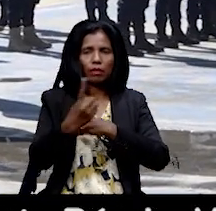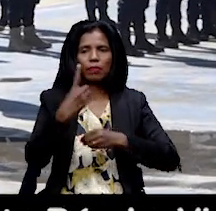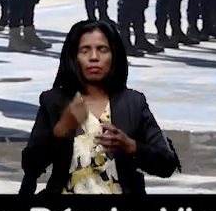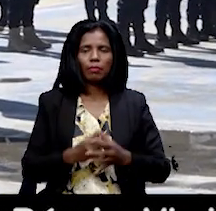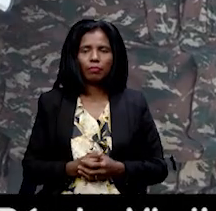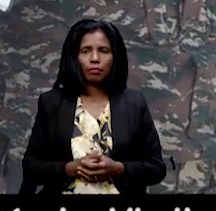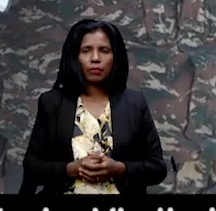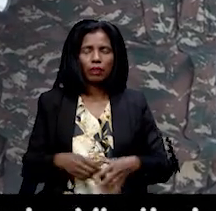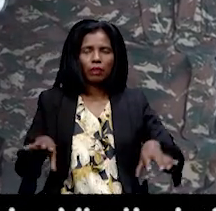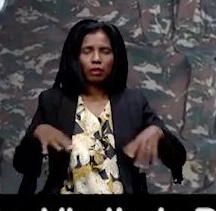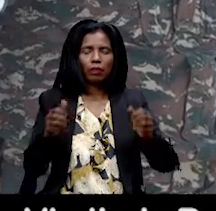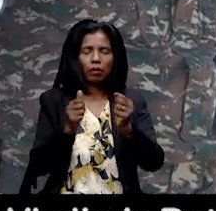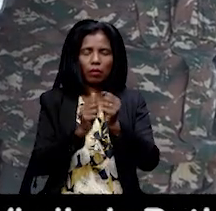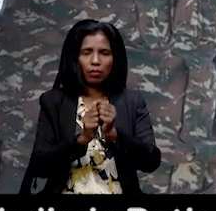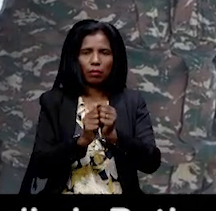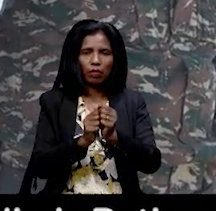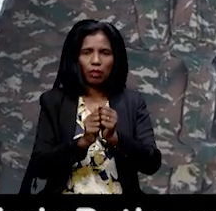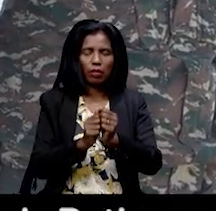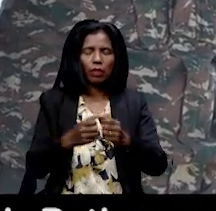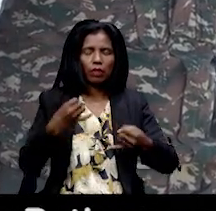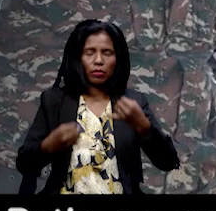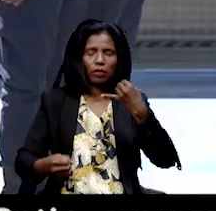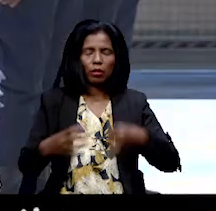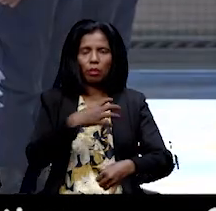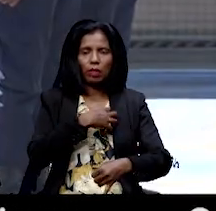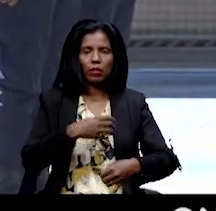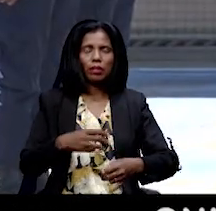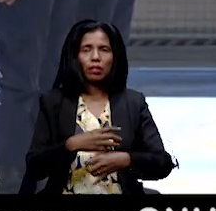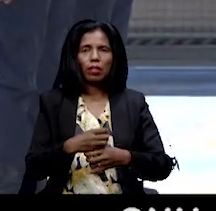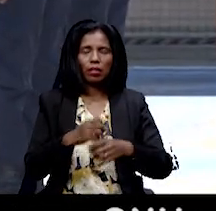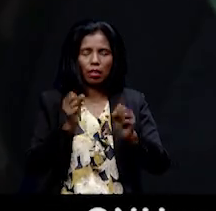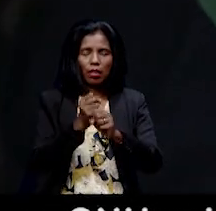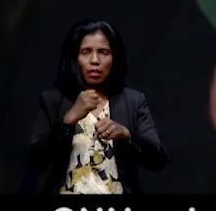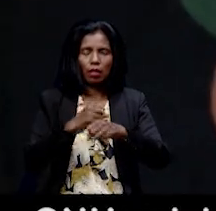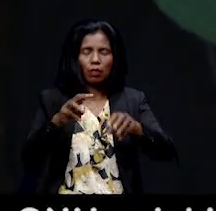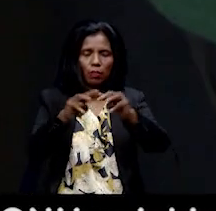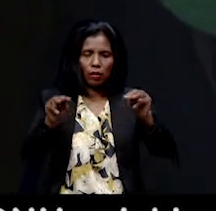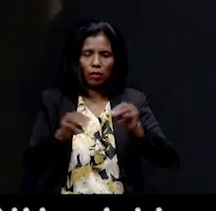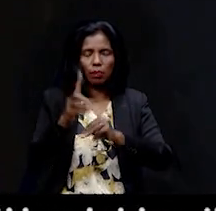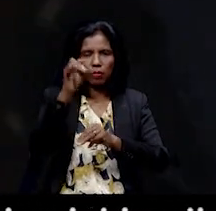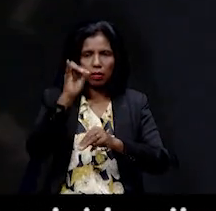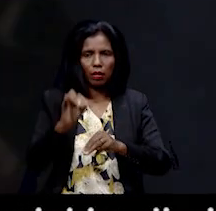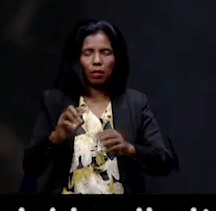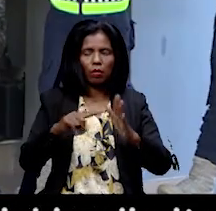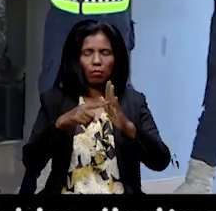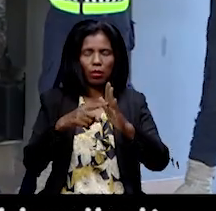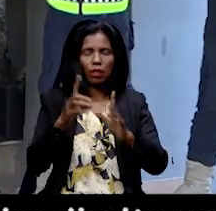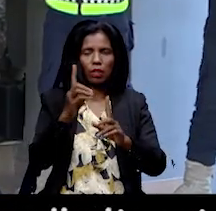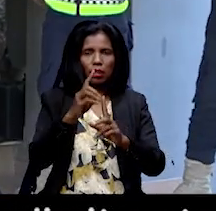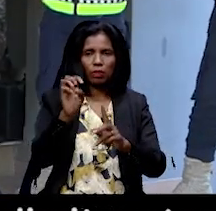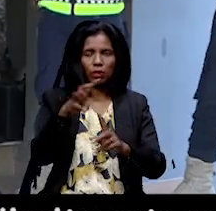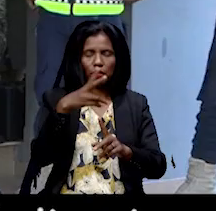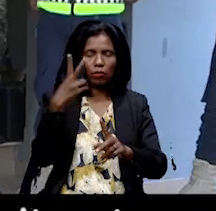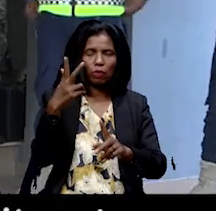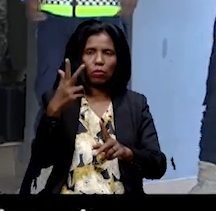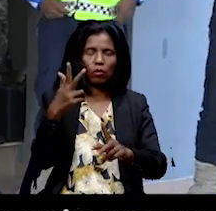conjunto entre Serviço do Departamento de Justiça Pentel no Polícia Militar, se halau deite e município dili, hau se loron sanou recém tolo fulan